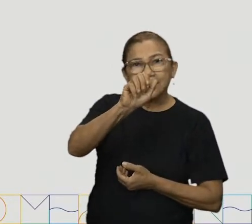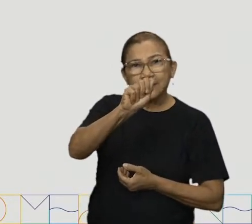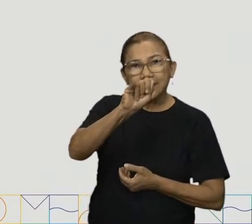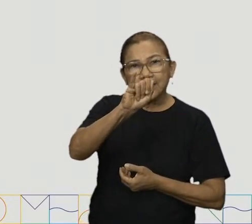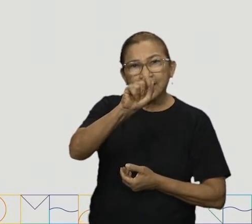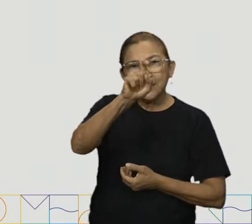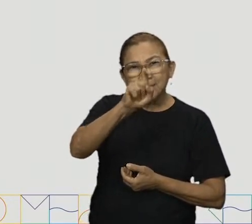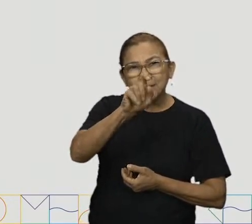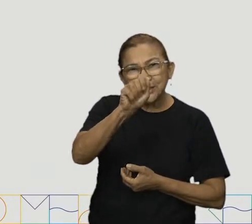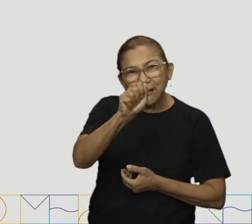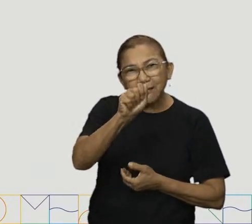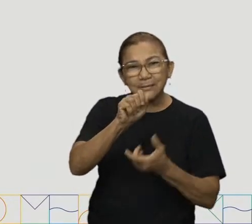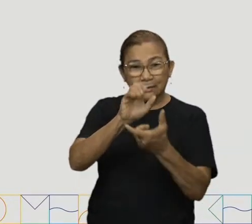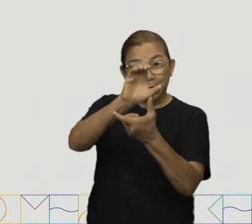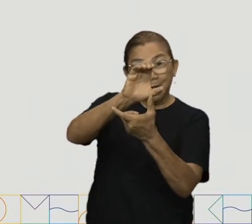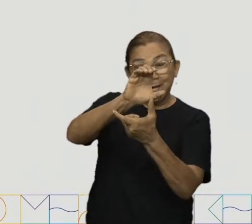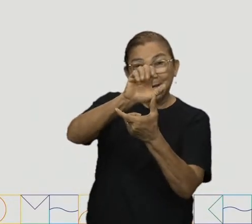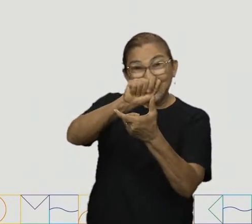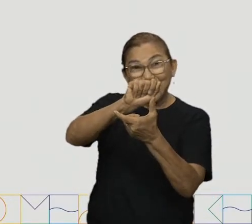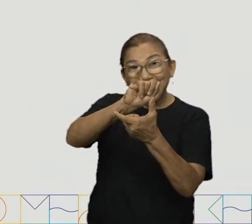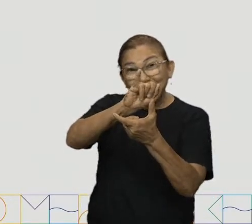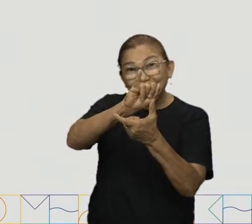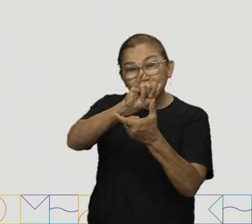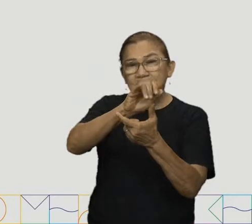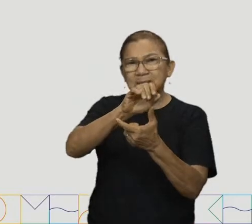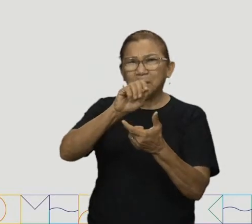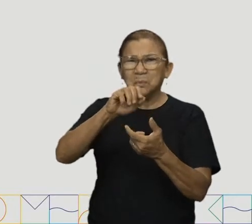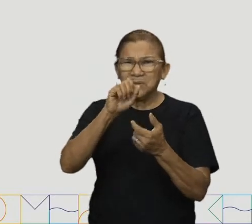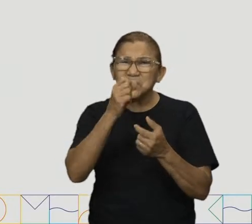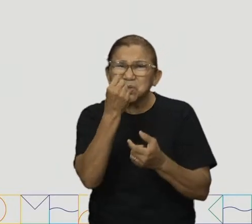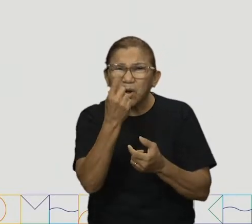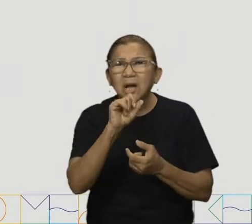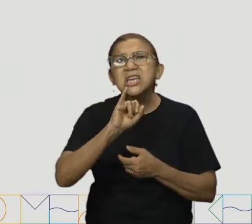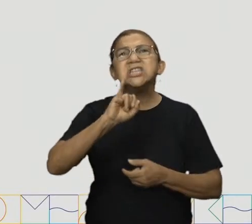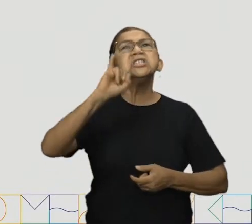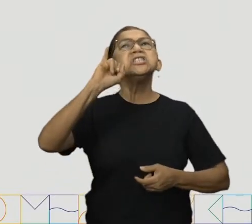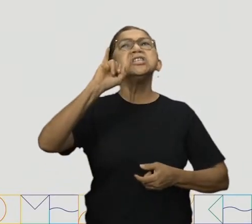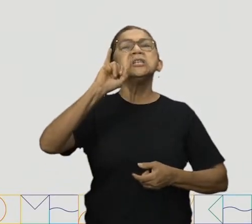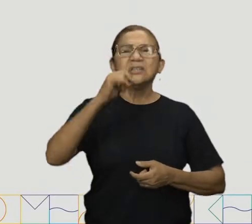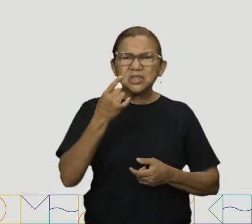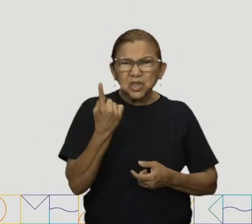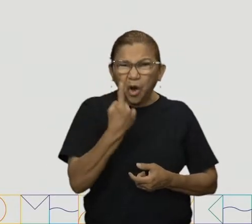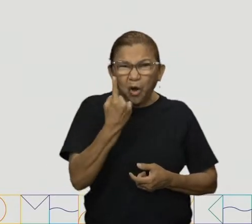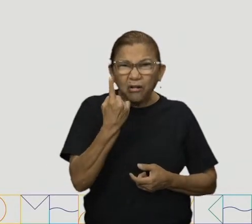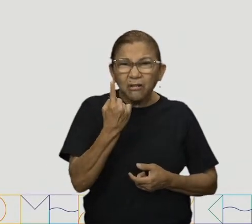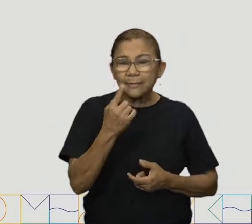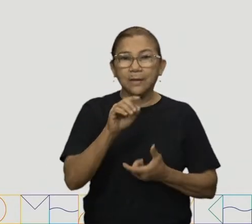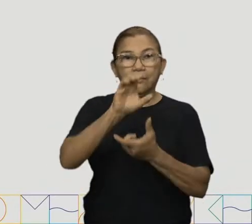vez vocês já ouviram alguém falar caixa? Não. Olha só, quem é que marca mais aí, ó?